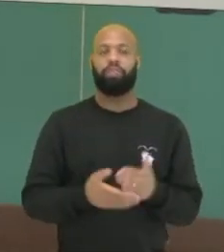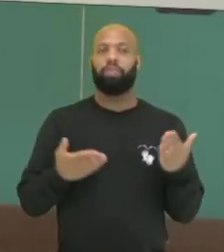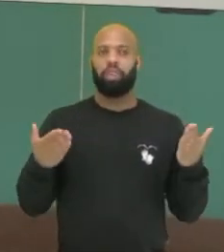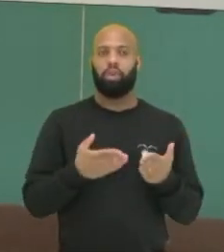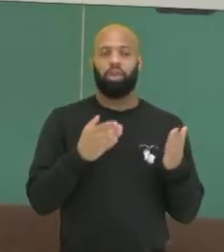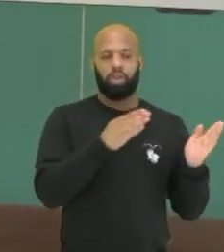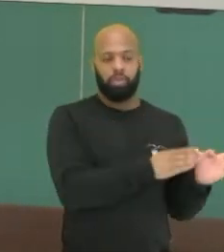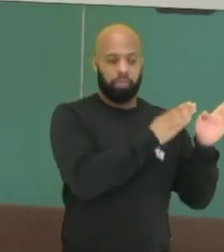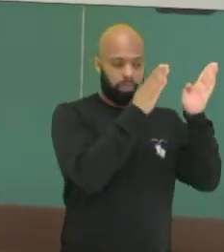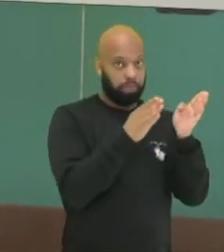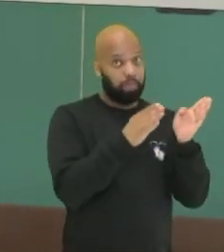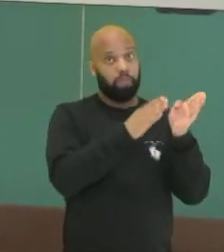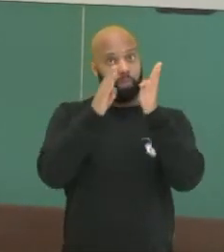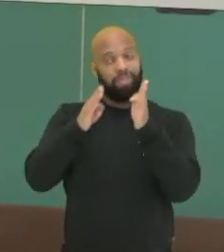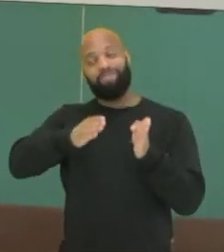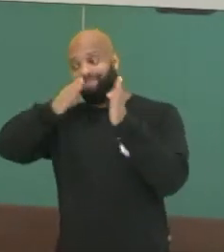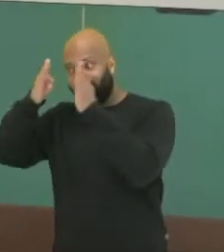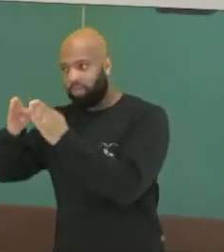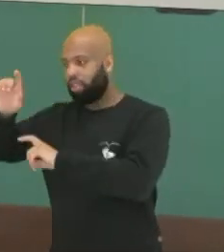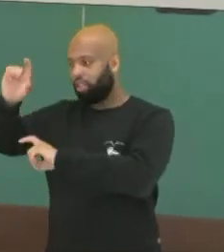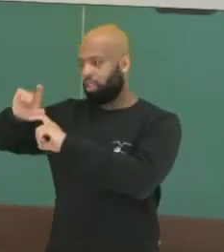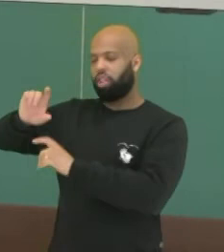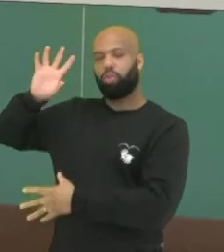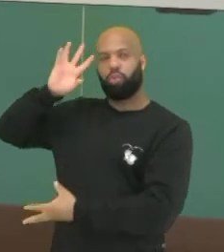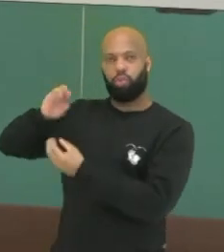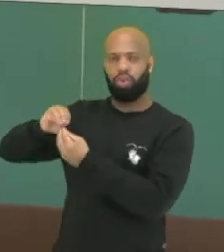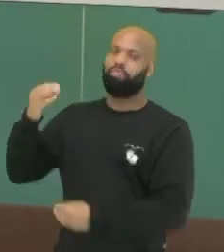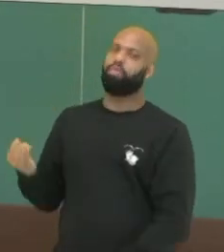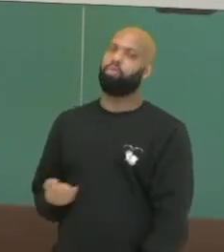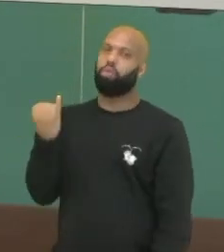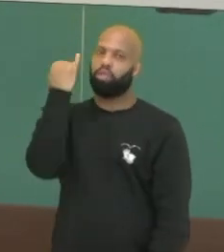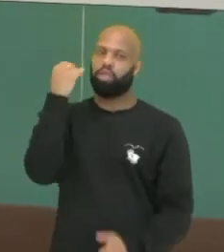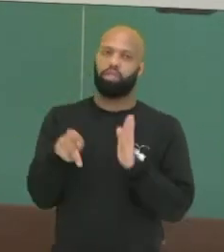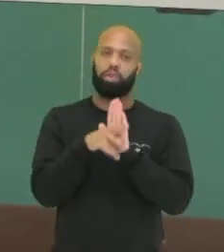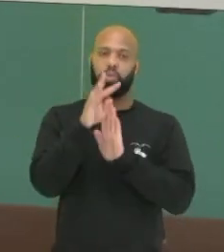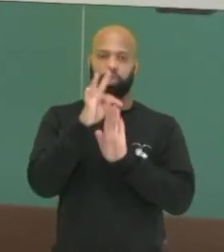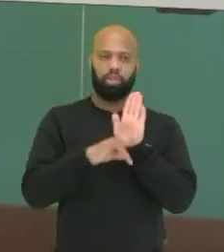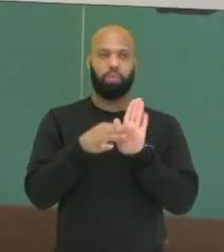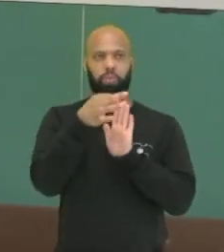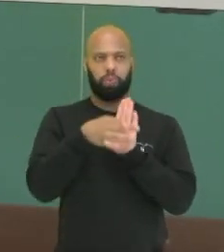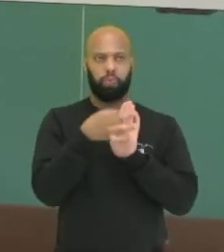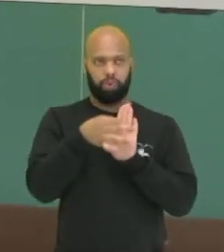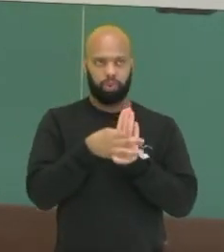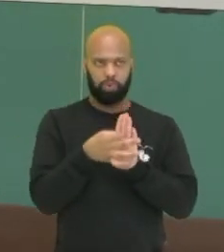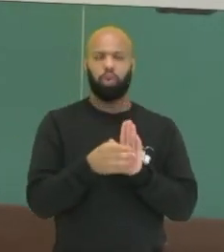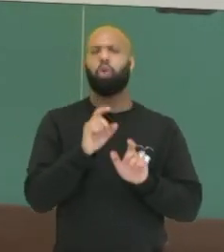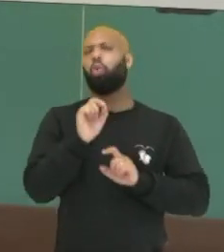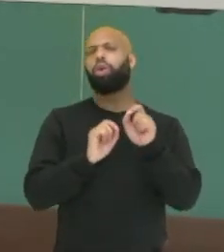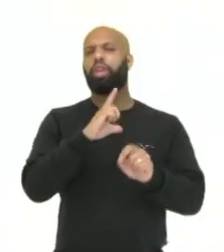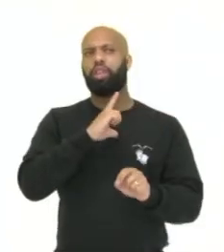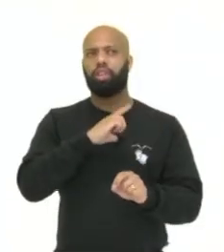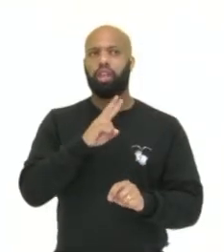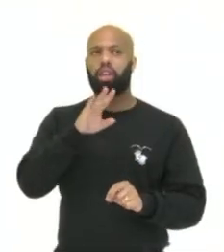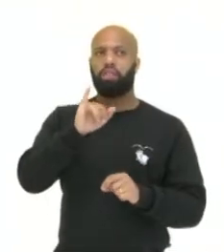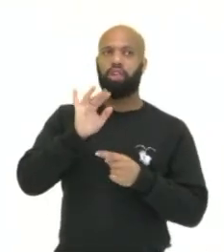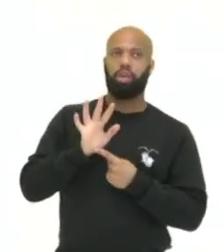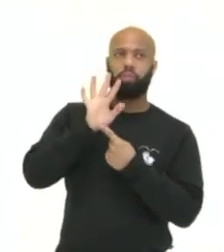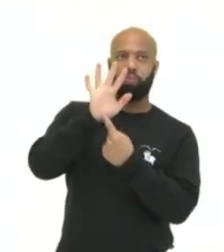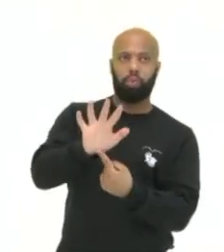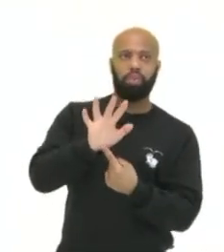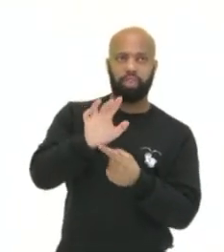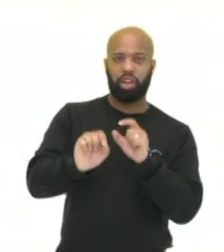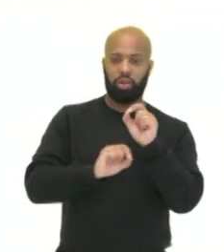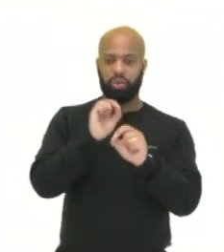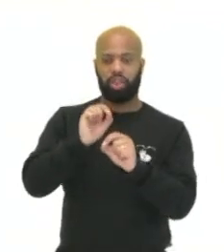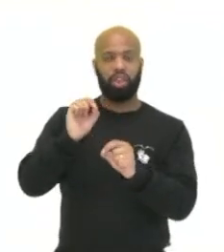Seguindo, nós temos a conclusão, outra parte importante do artigo de opinião. Tem a finalidade de apresentar